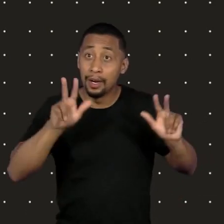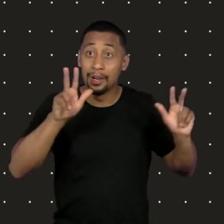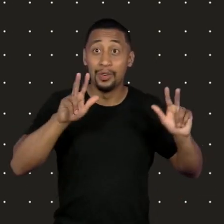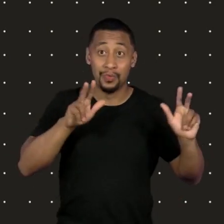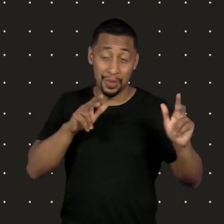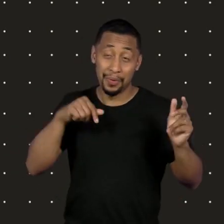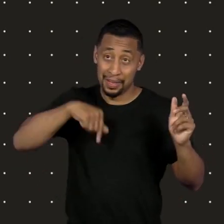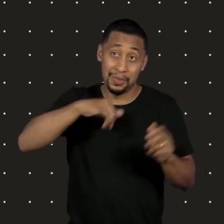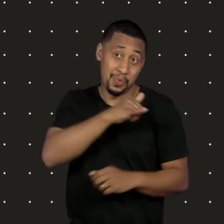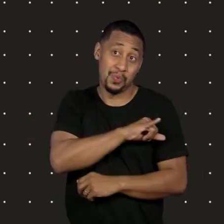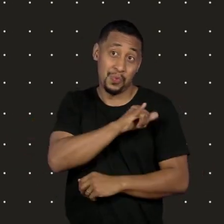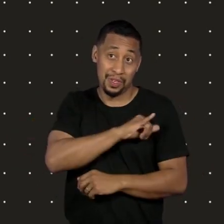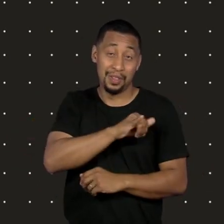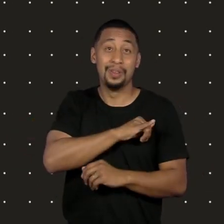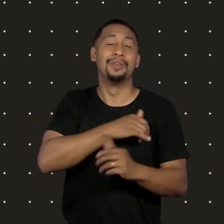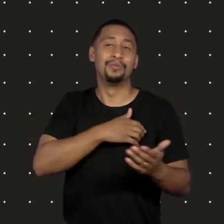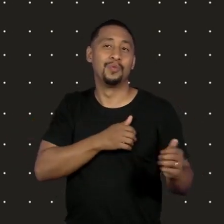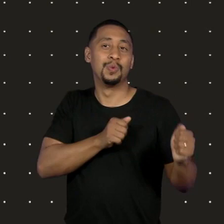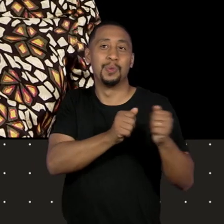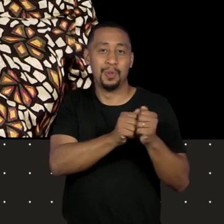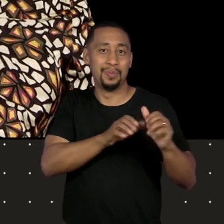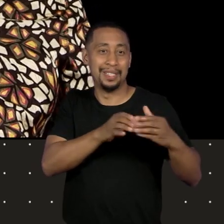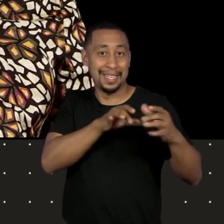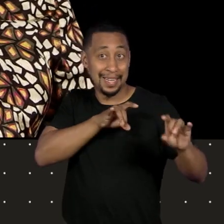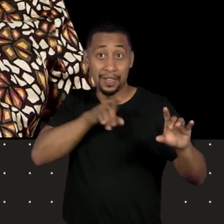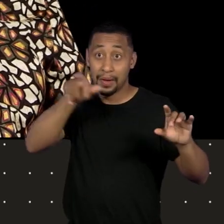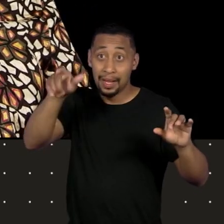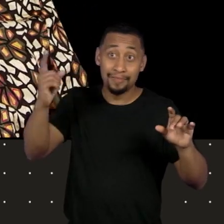do Rio de Janeiro, Companhia dos Técnicos, onde ela